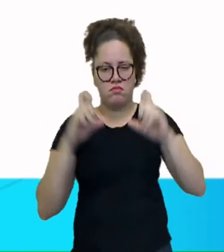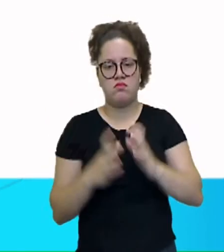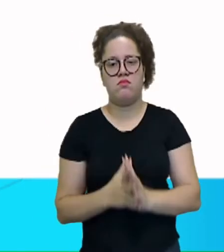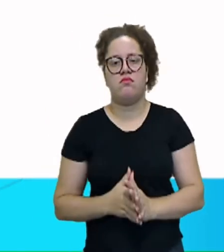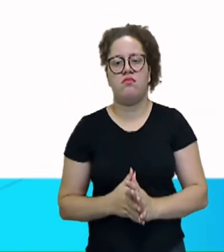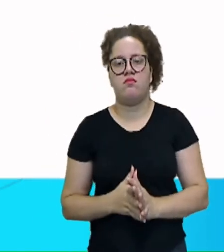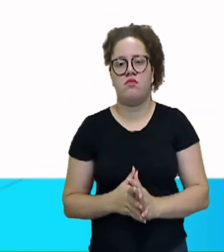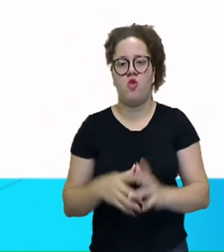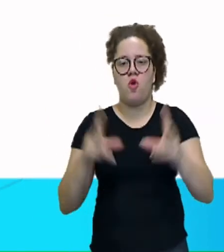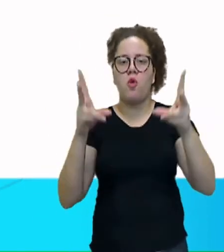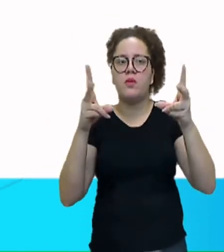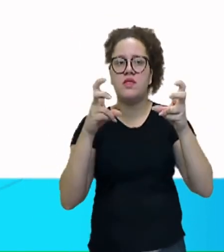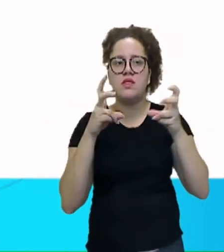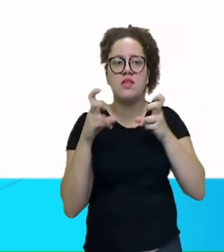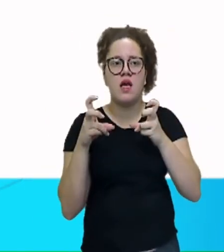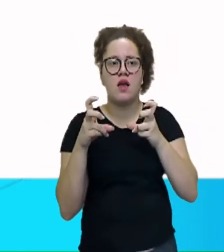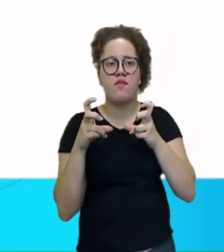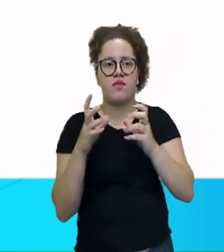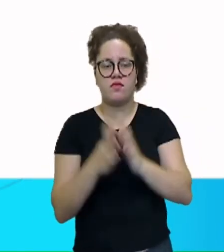Observe a figura.